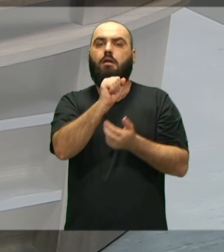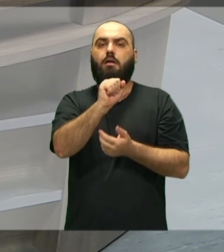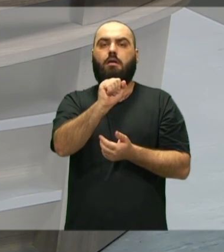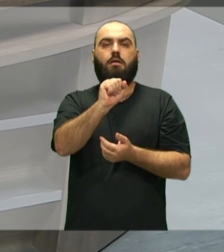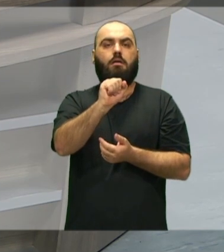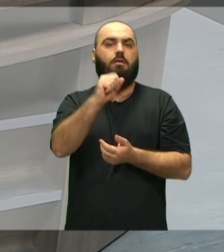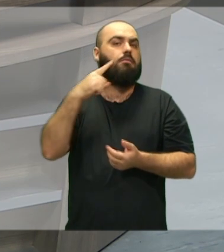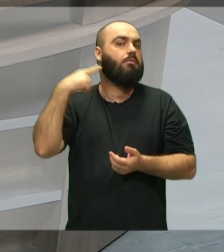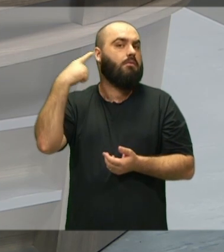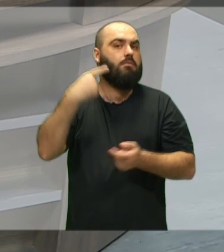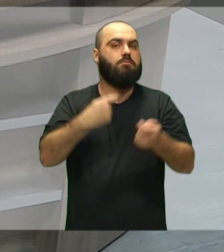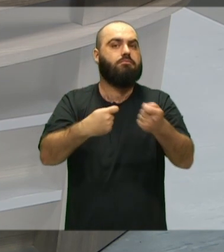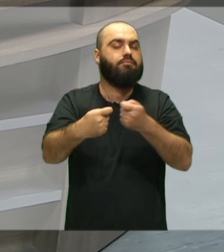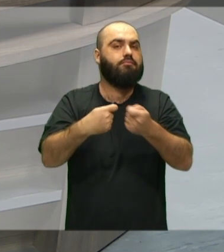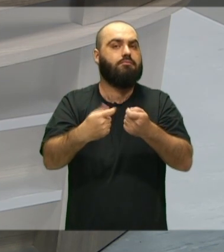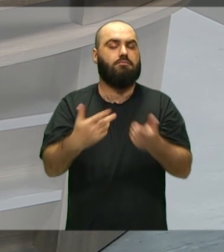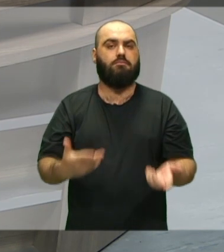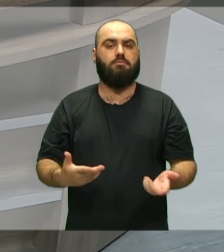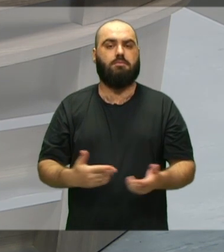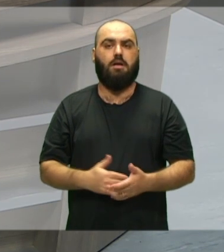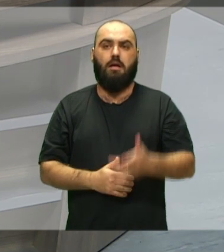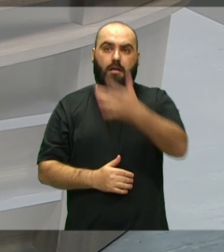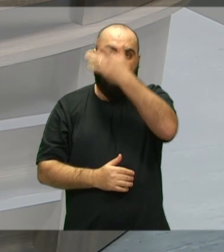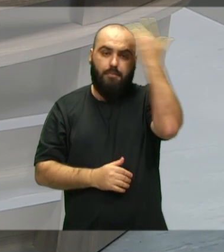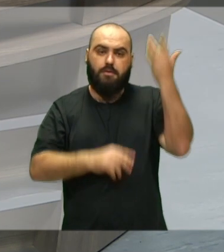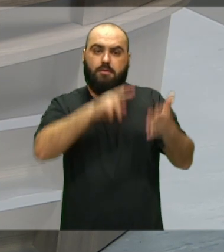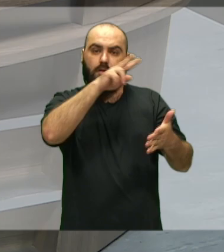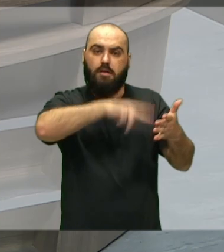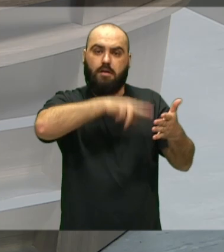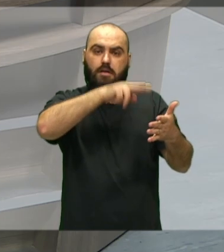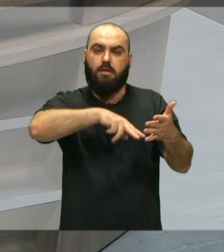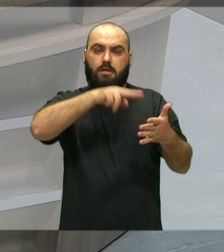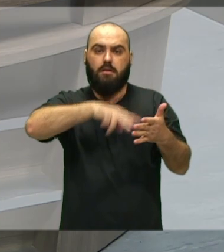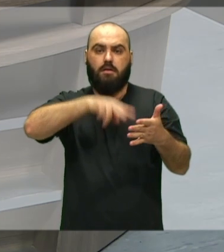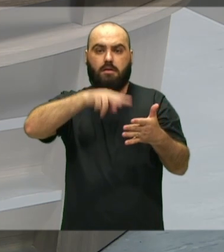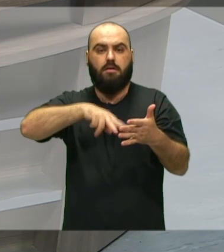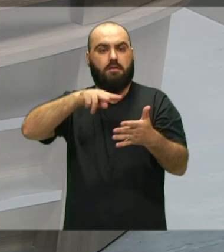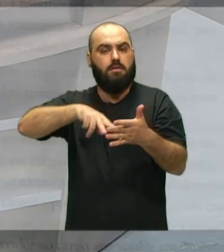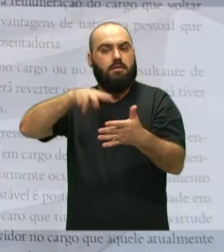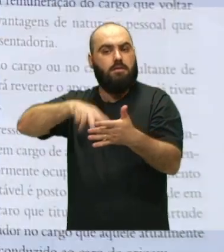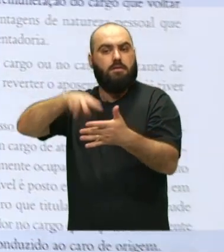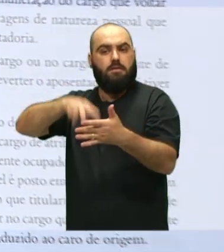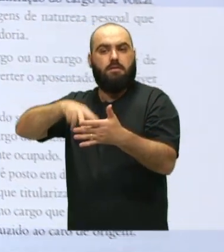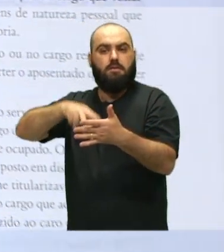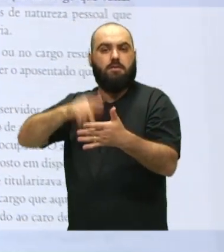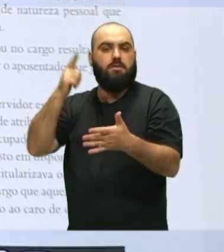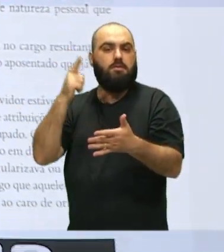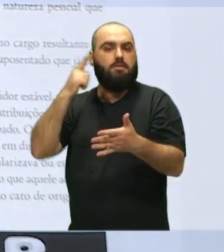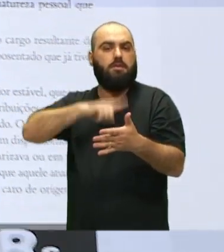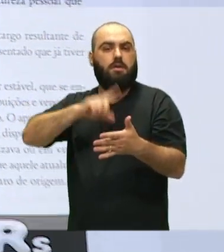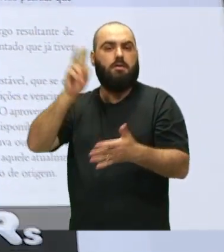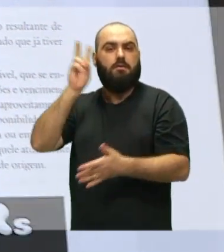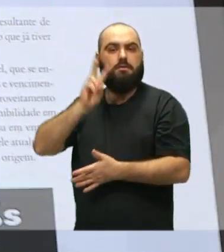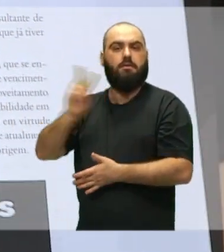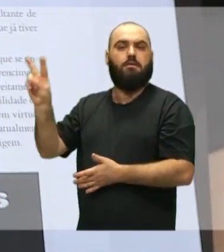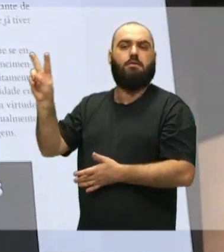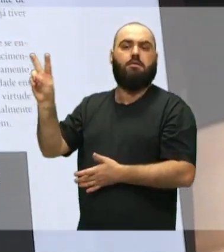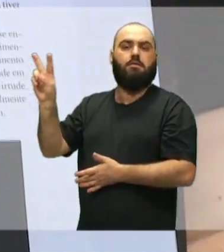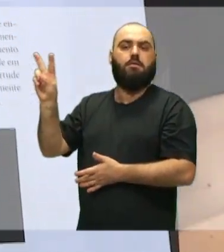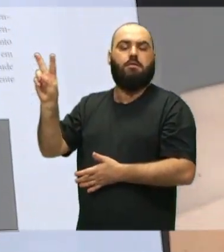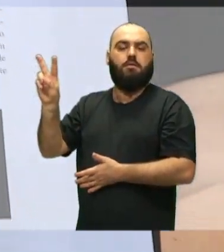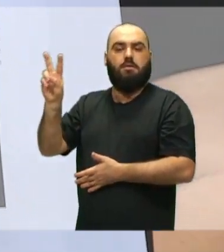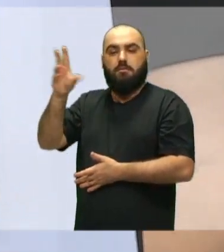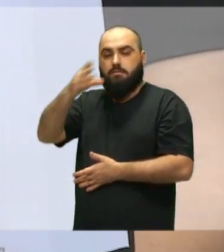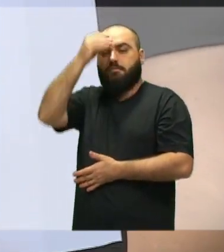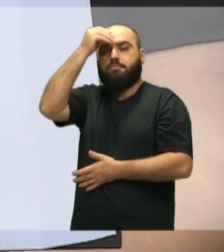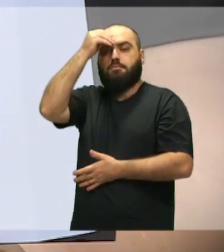a pessoa lê o que significa os provimentos e acaba pegando um macetezinho ali para tentar não esquecer numa